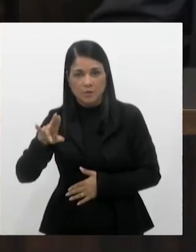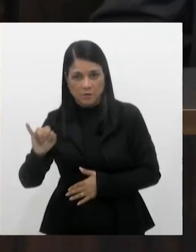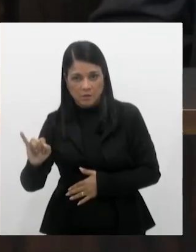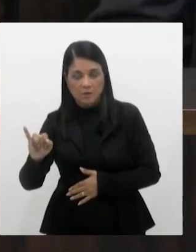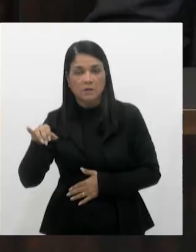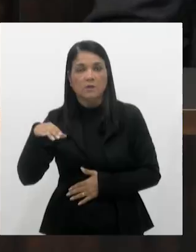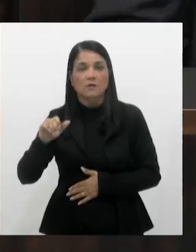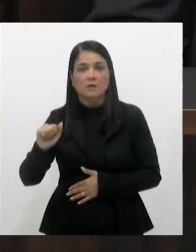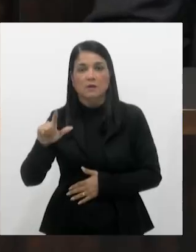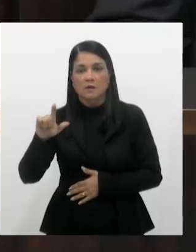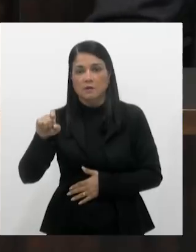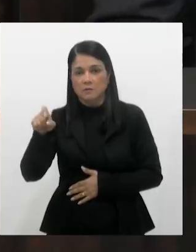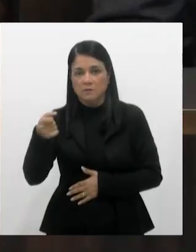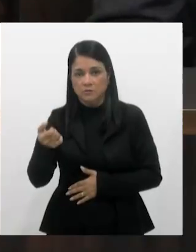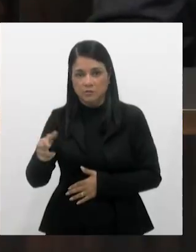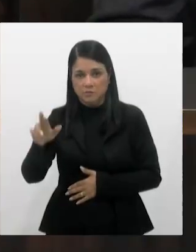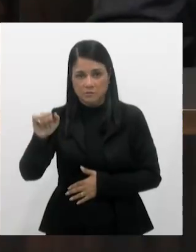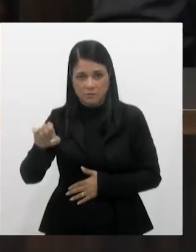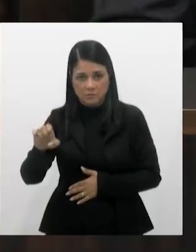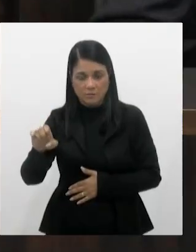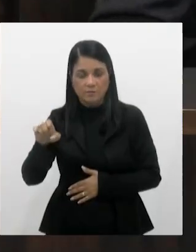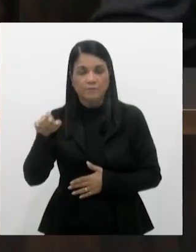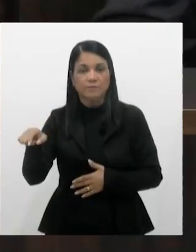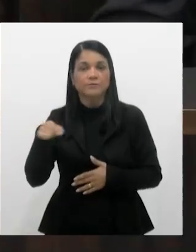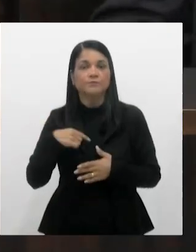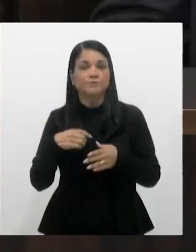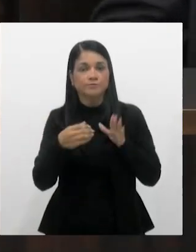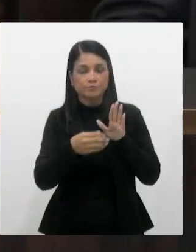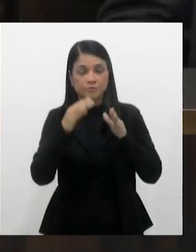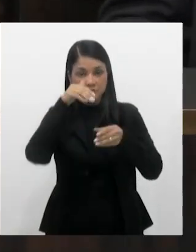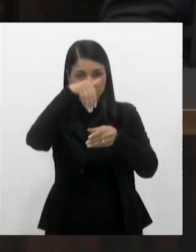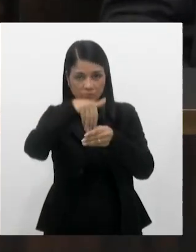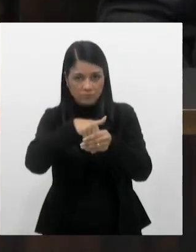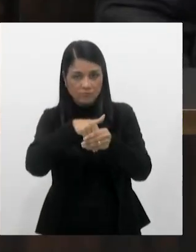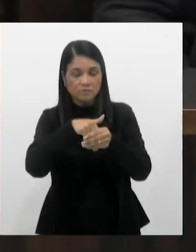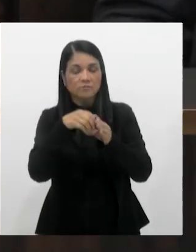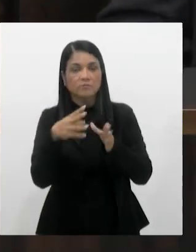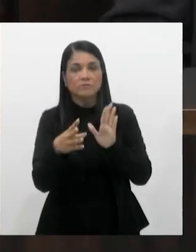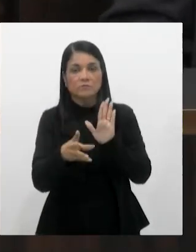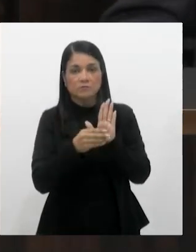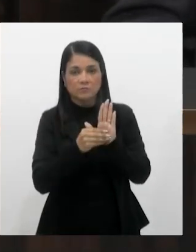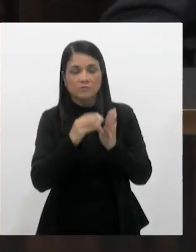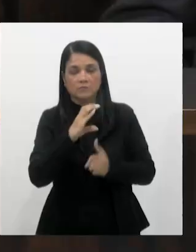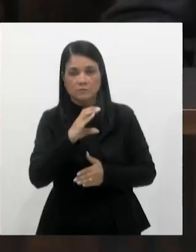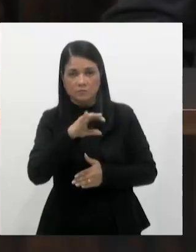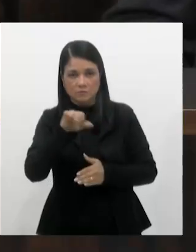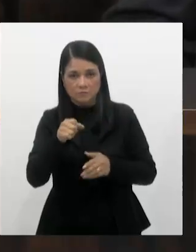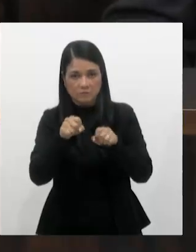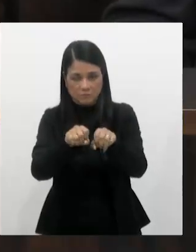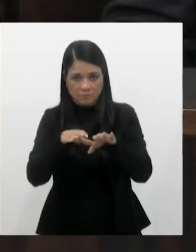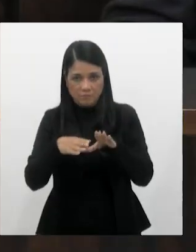Em votação, o parecer da Comissão de Justiça, as emendas de plenário.